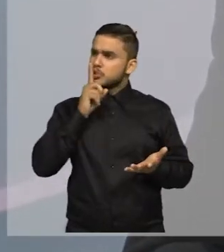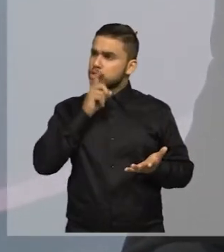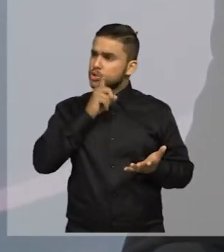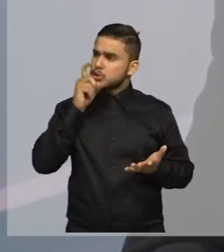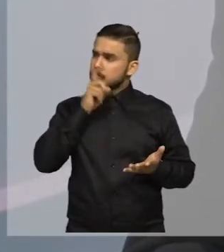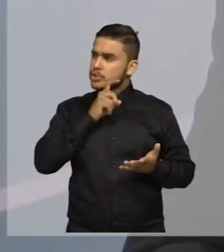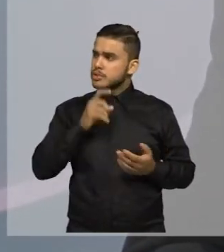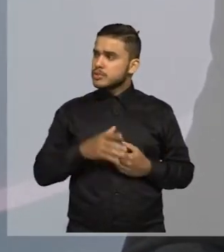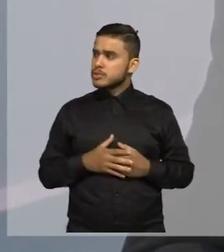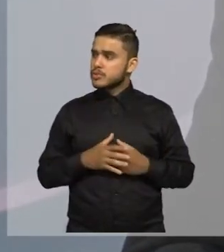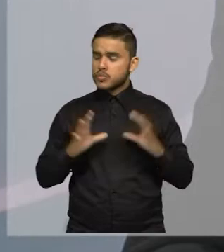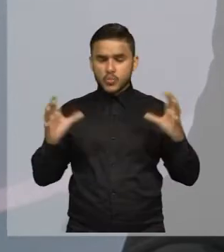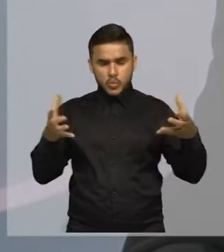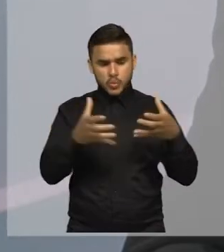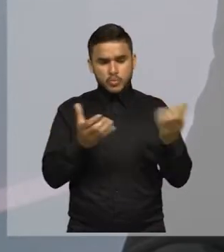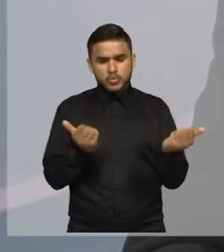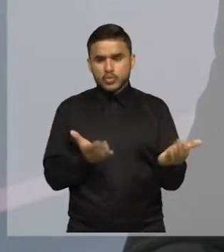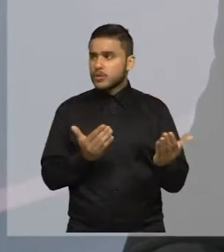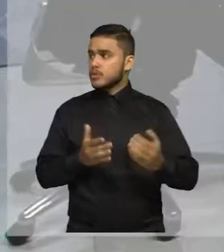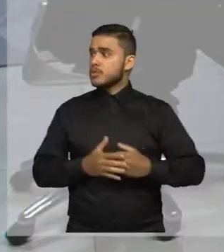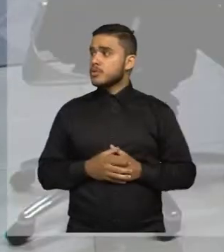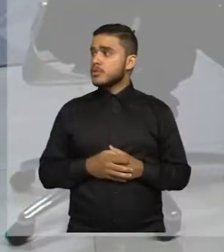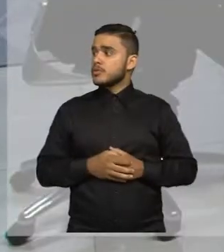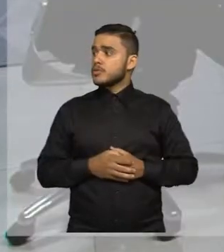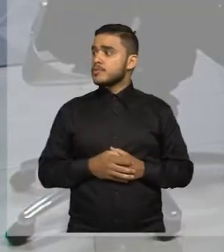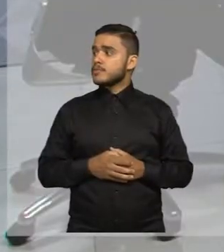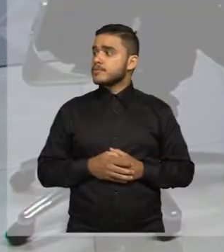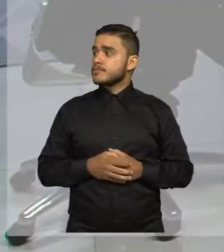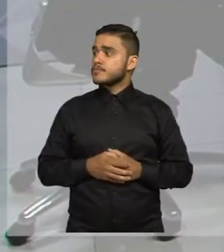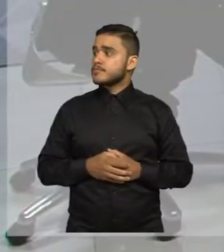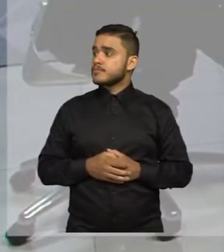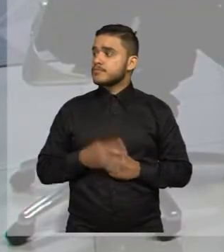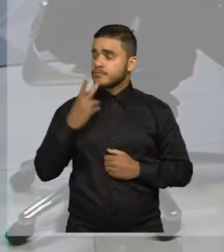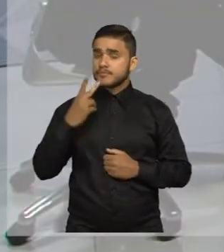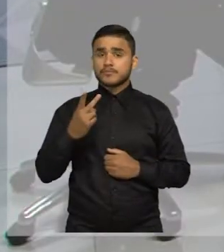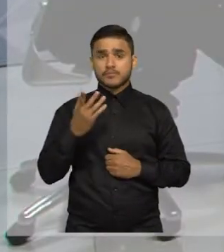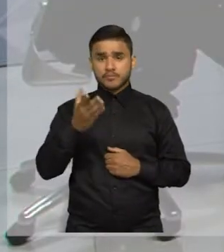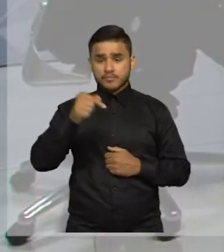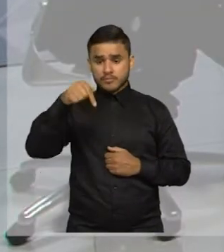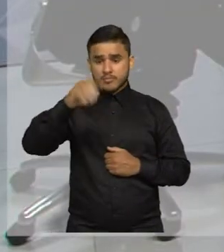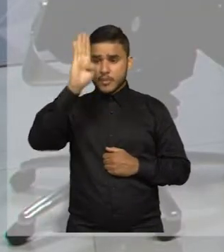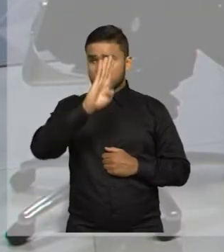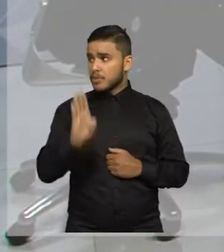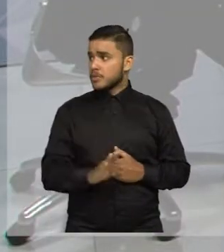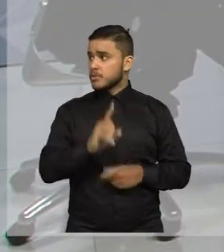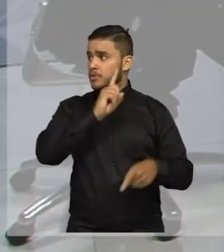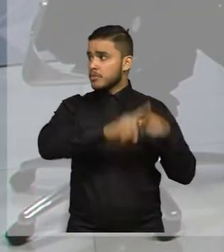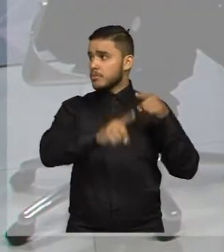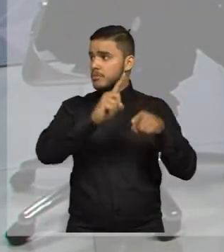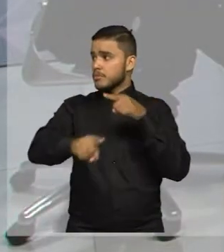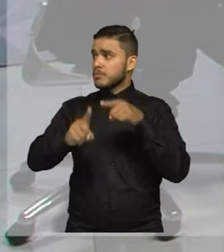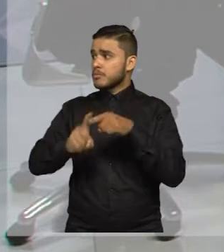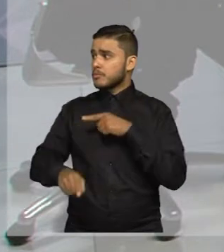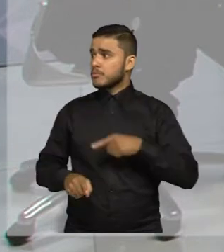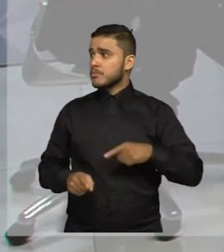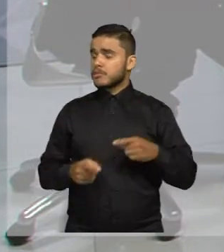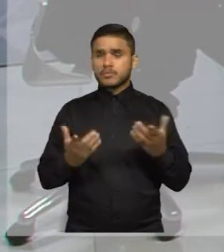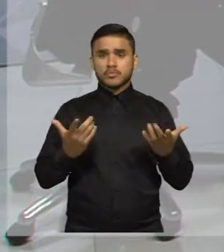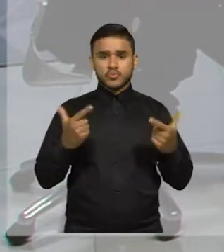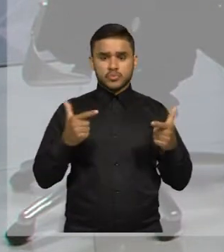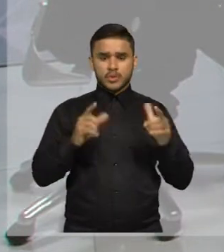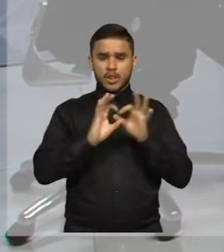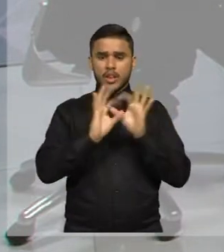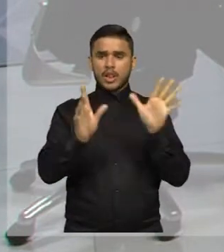a juventude dourada lá do Mas não pode não, aqui no Brasil. Não pode não. No Brasil continua proibido. Não há legalização